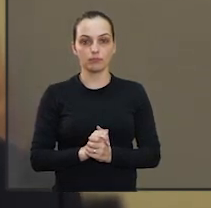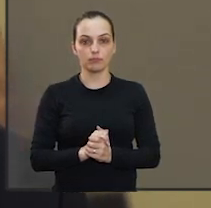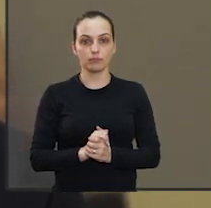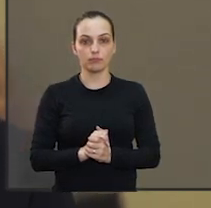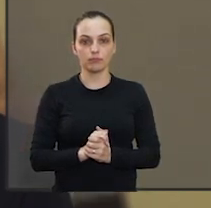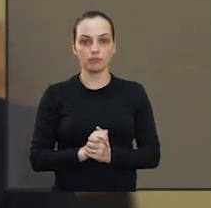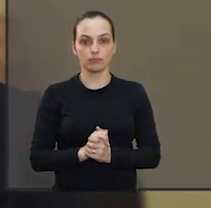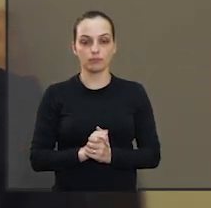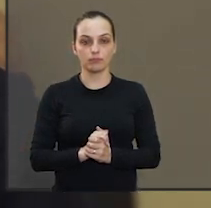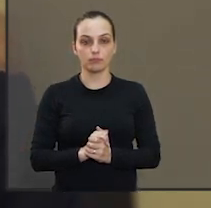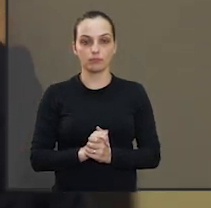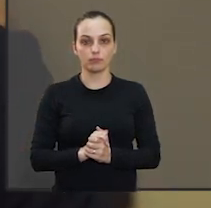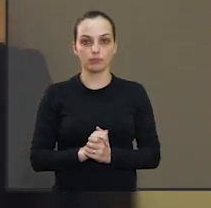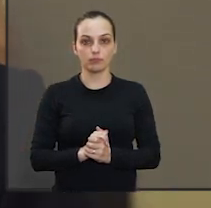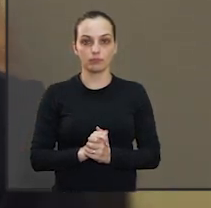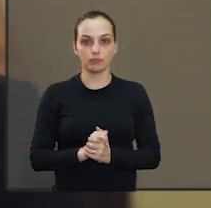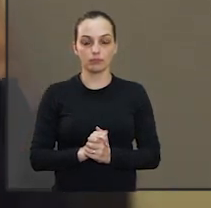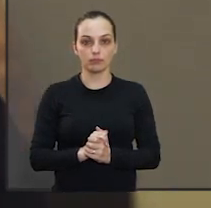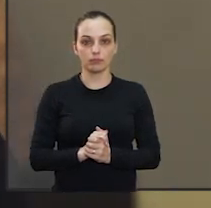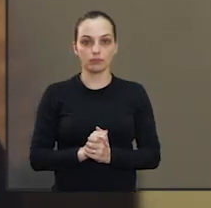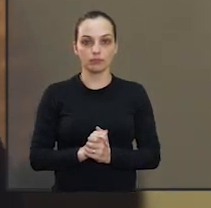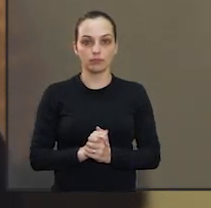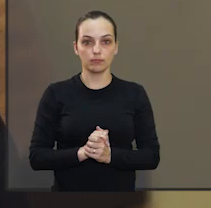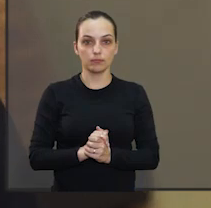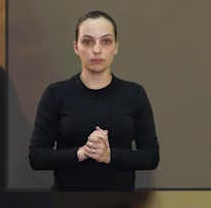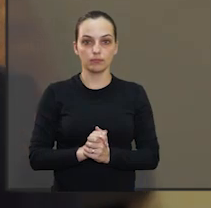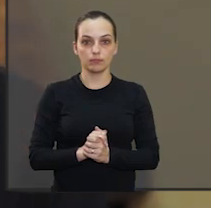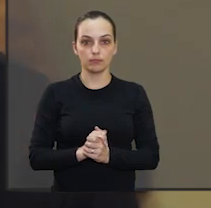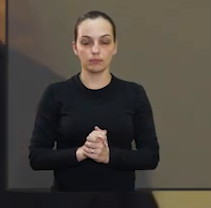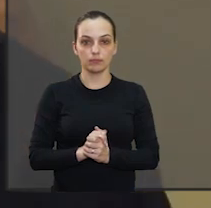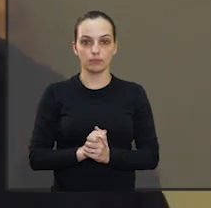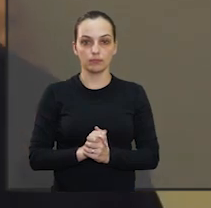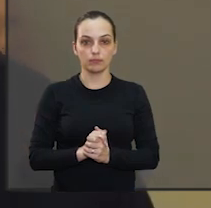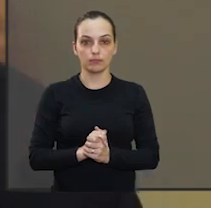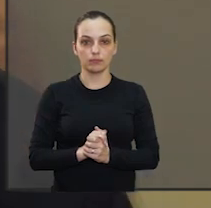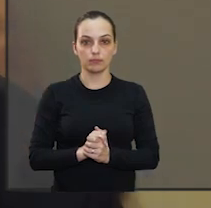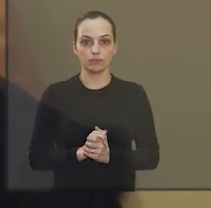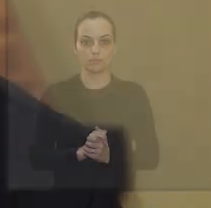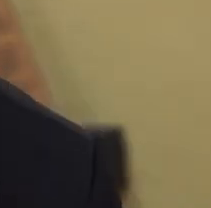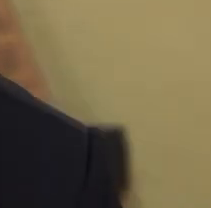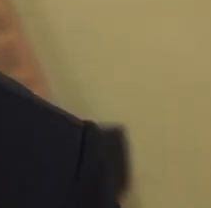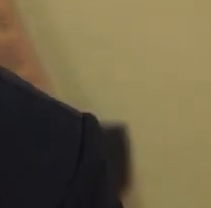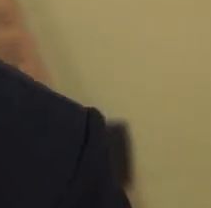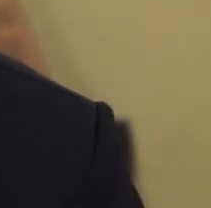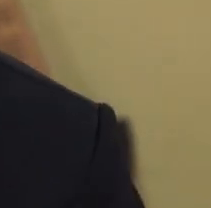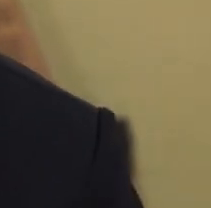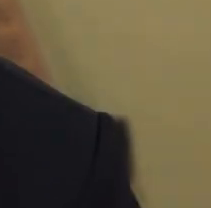também em mim, através da arte que eu tento produzir.